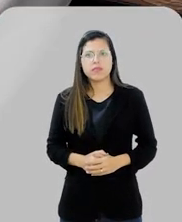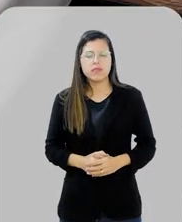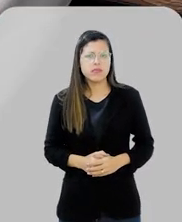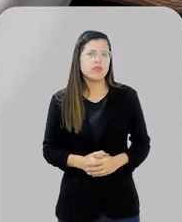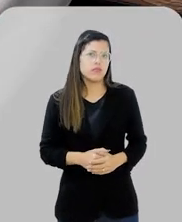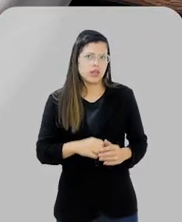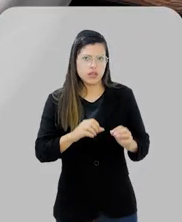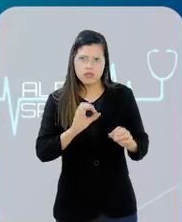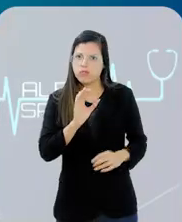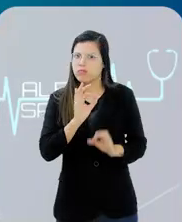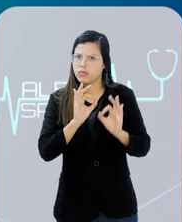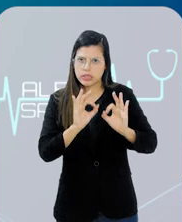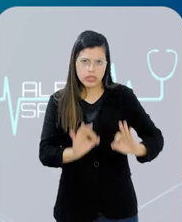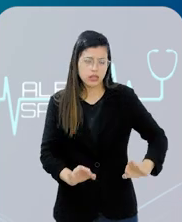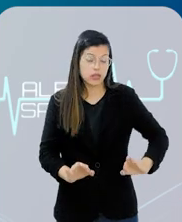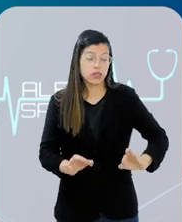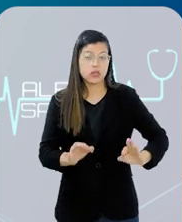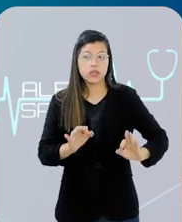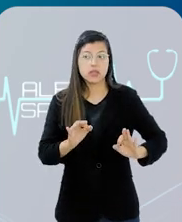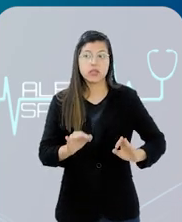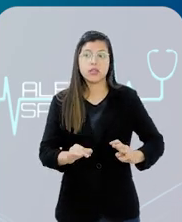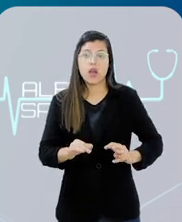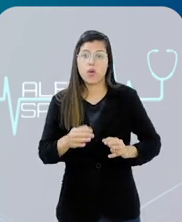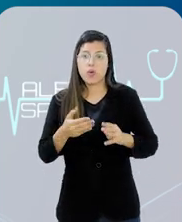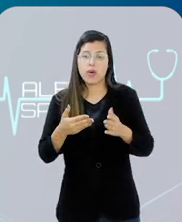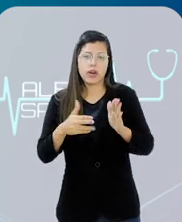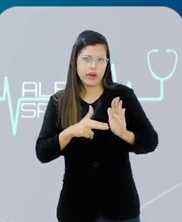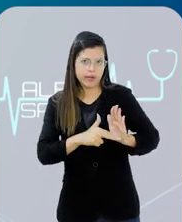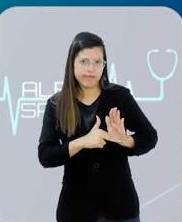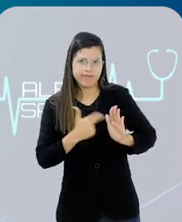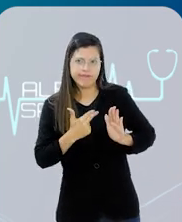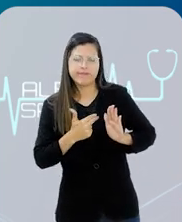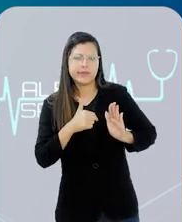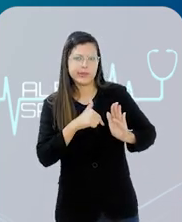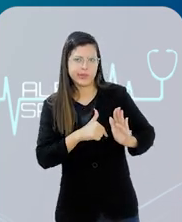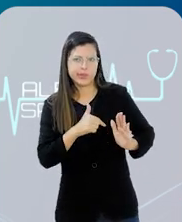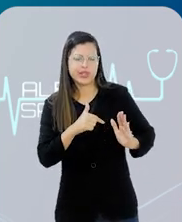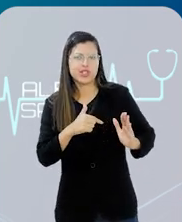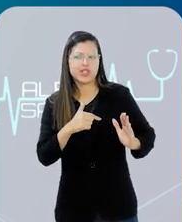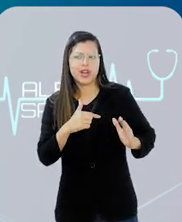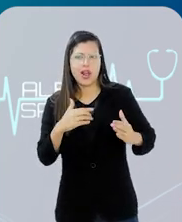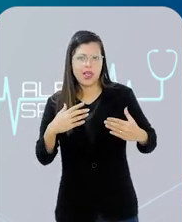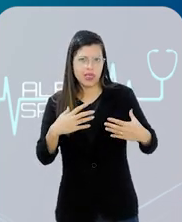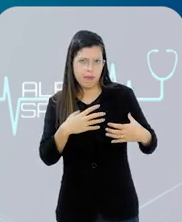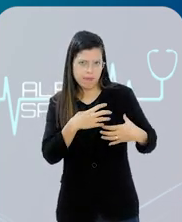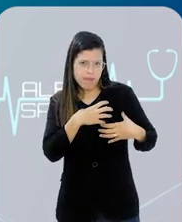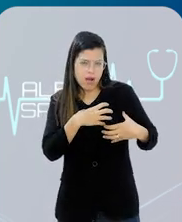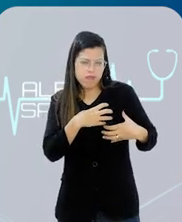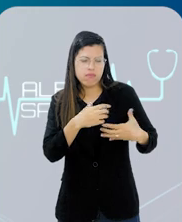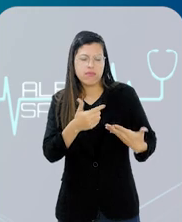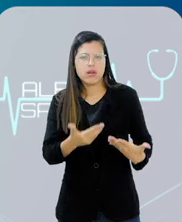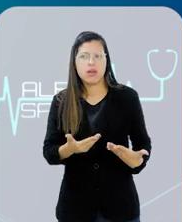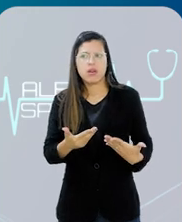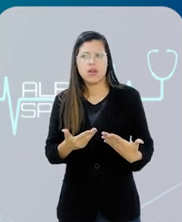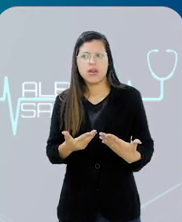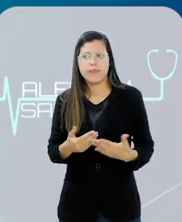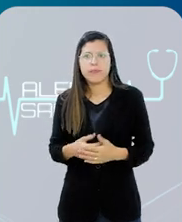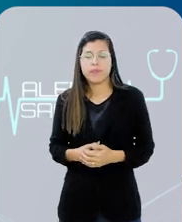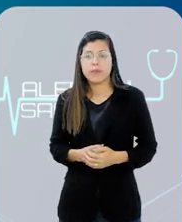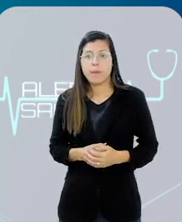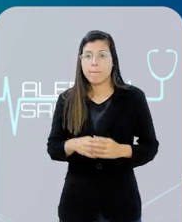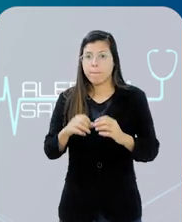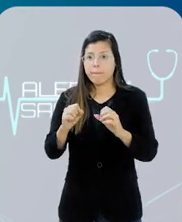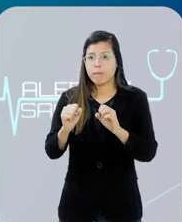É, sem dúvida, né? Qualquer intervenção na mama é rotina, tanto prévia, né? Porque